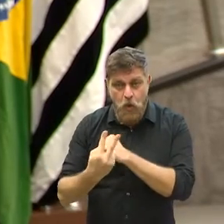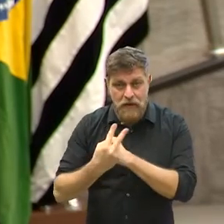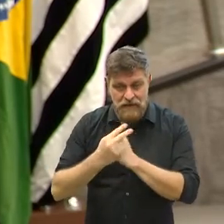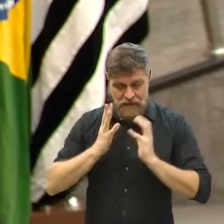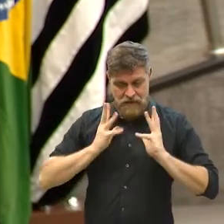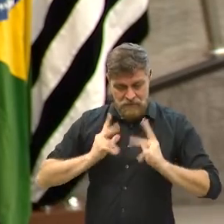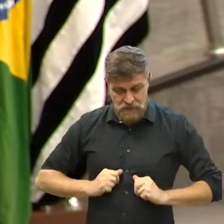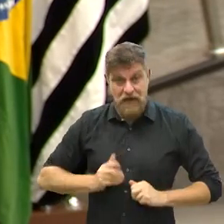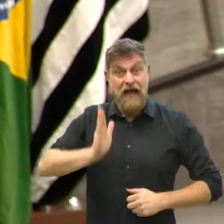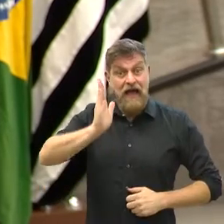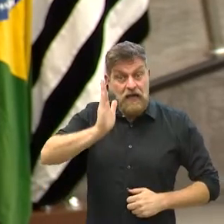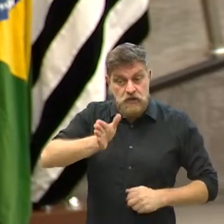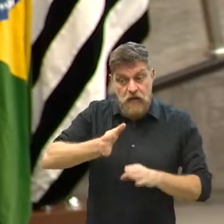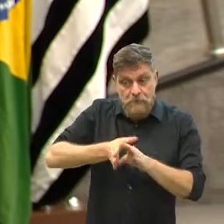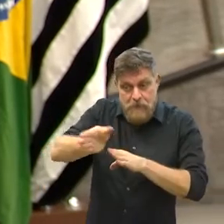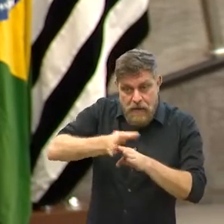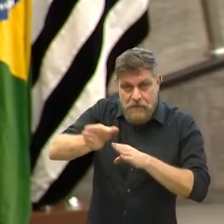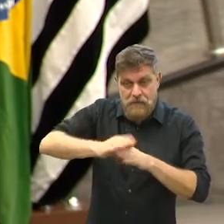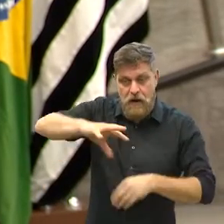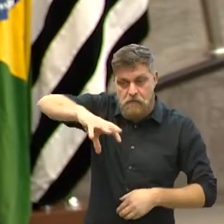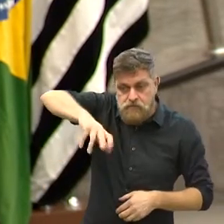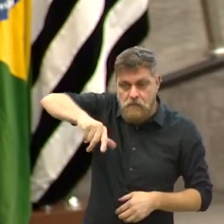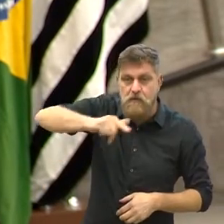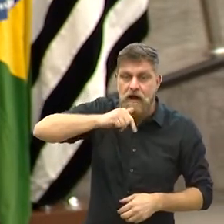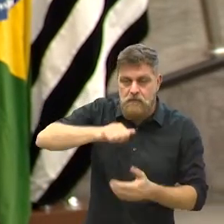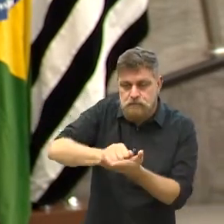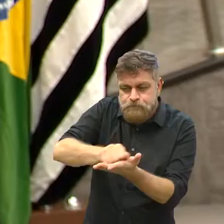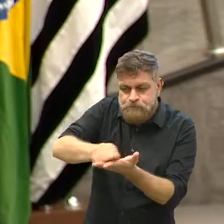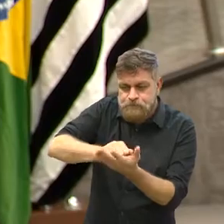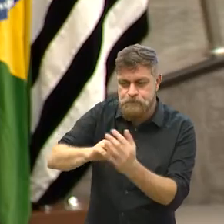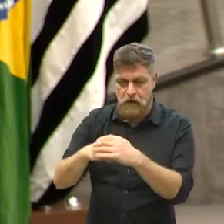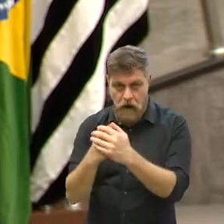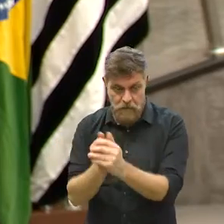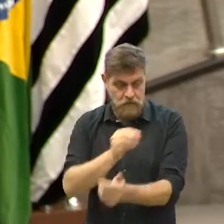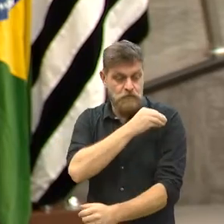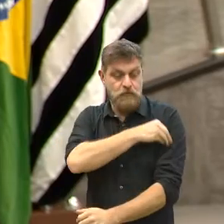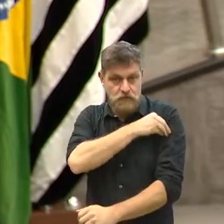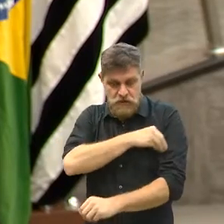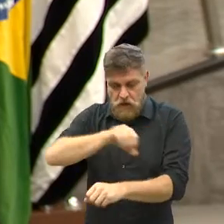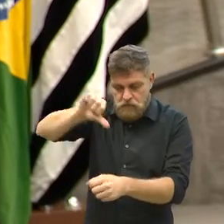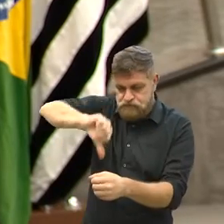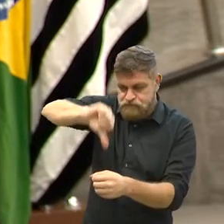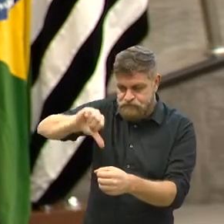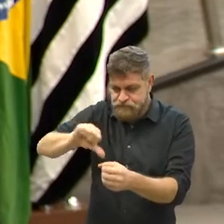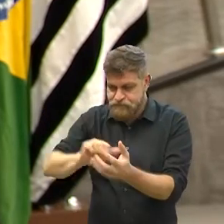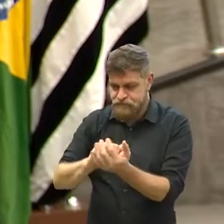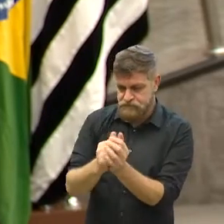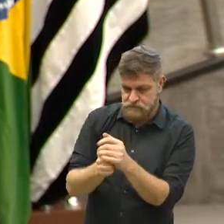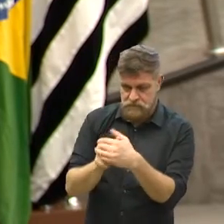pessoal, principalmente como já instruída, como lavar as mãos e outros, álcool gel e tudo